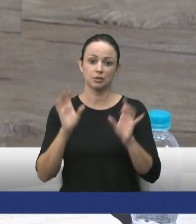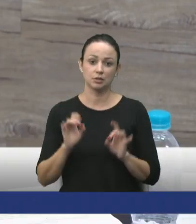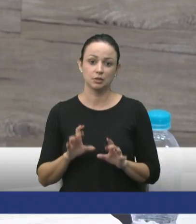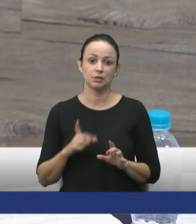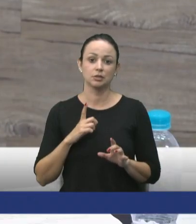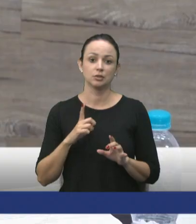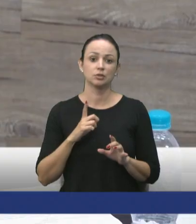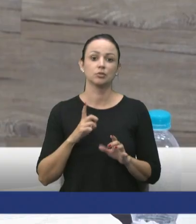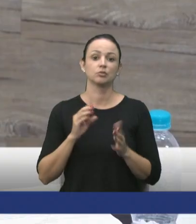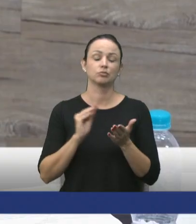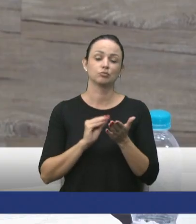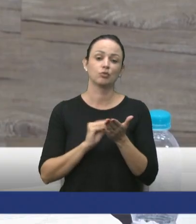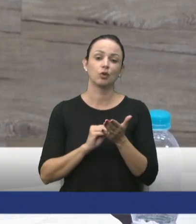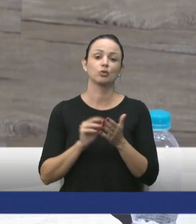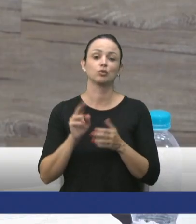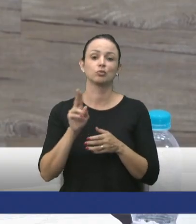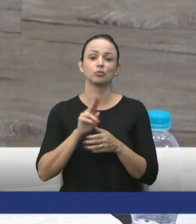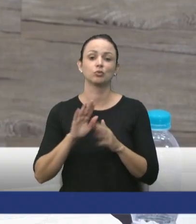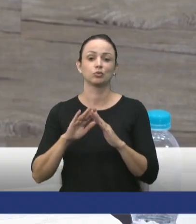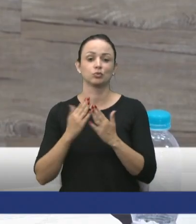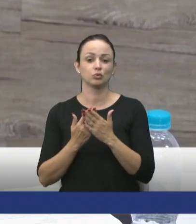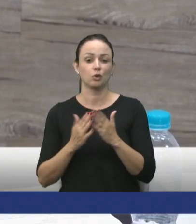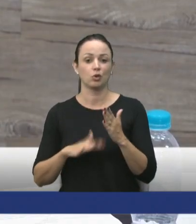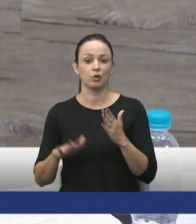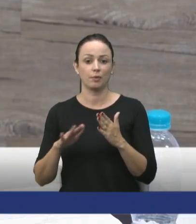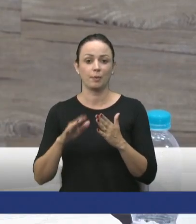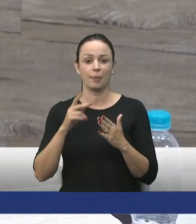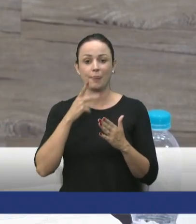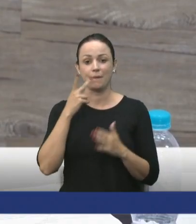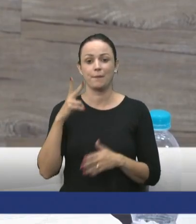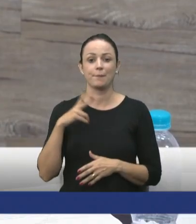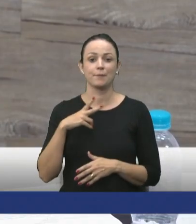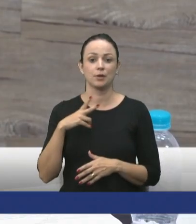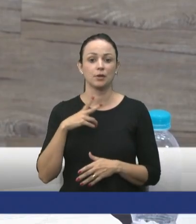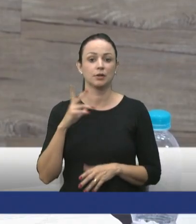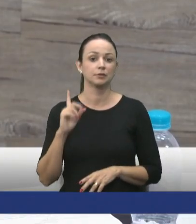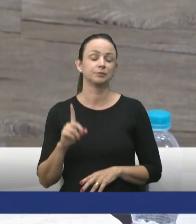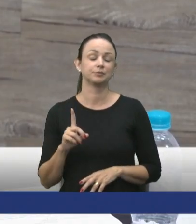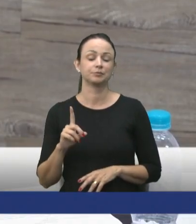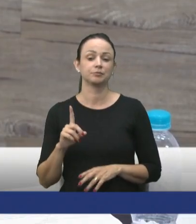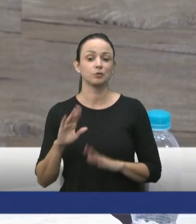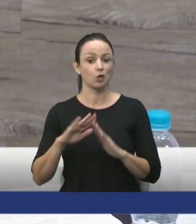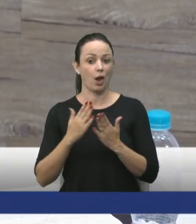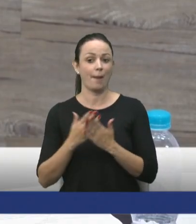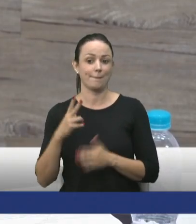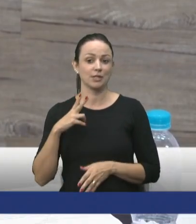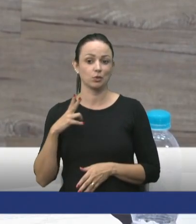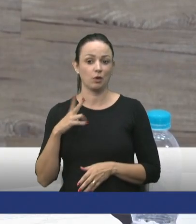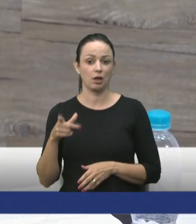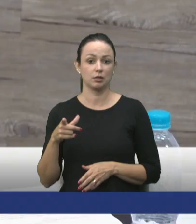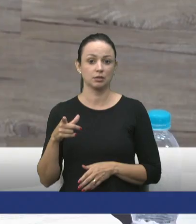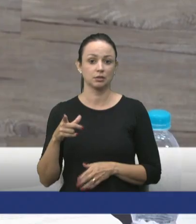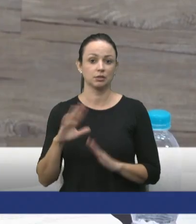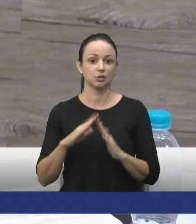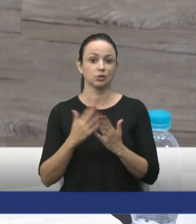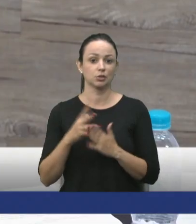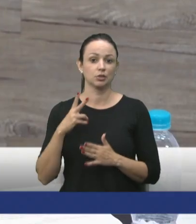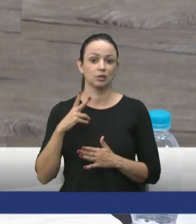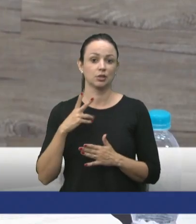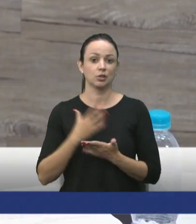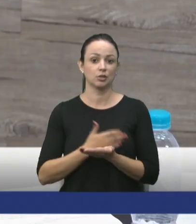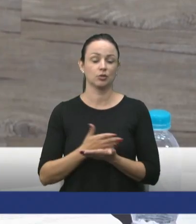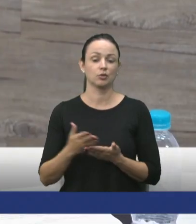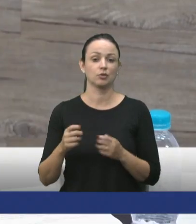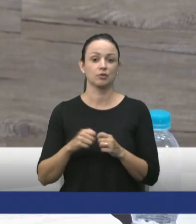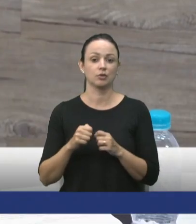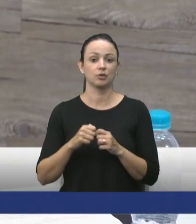subutilizada nas unidades escolares. Vou falar das privadas, inclusive. As escolas privadas começaram a fazer